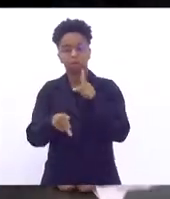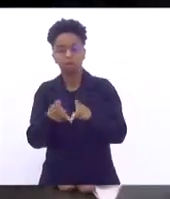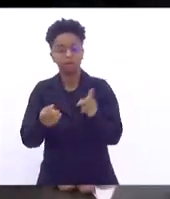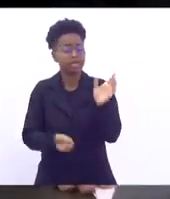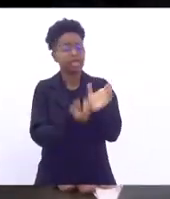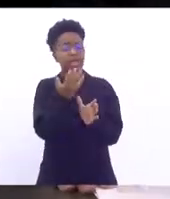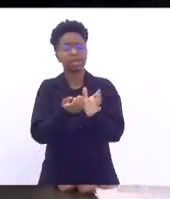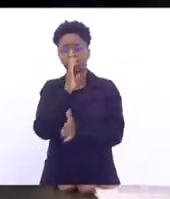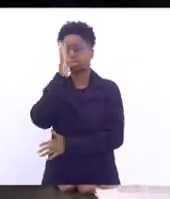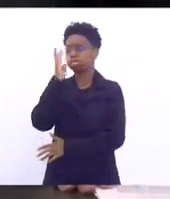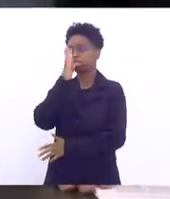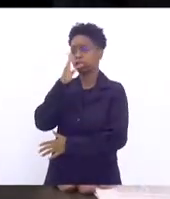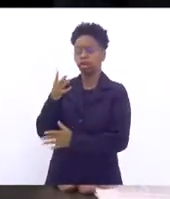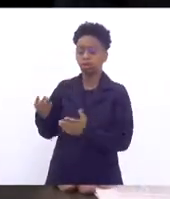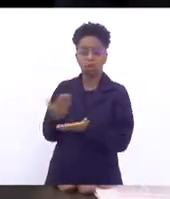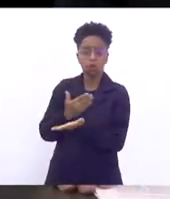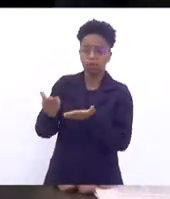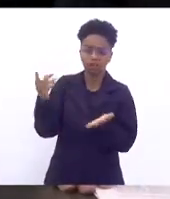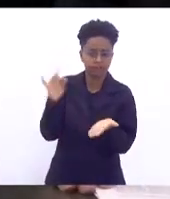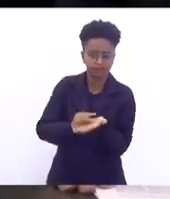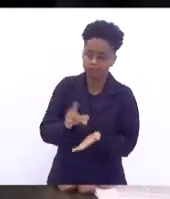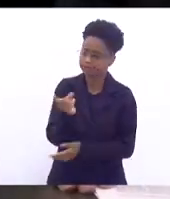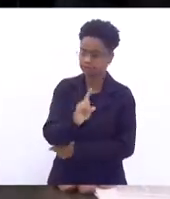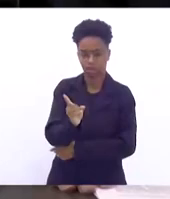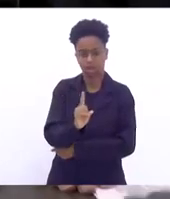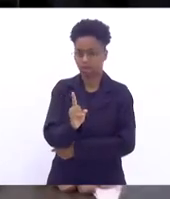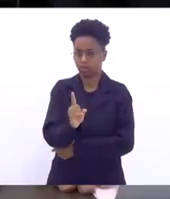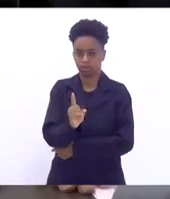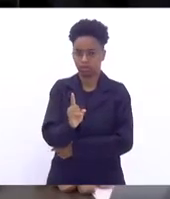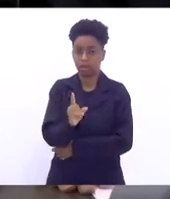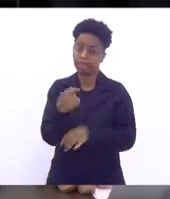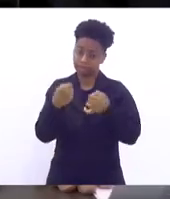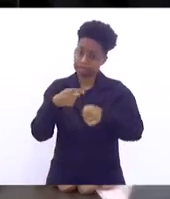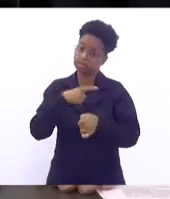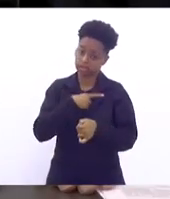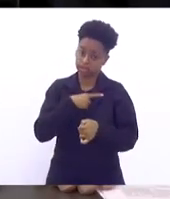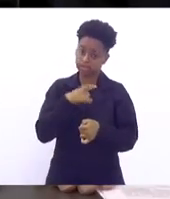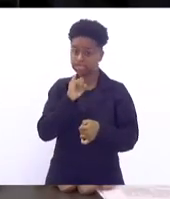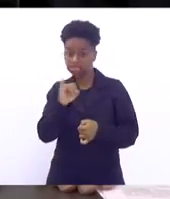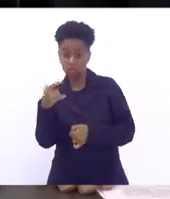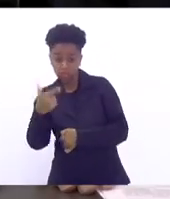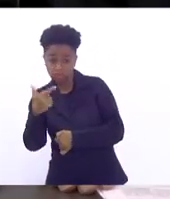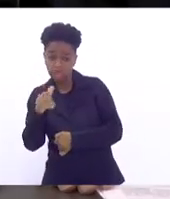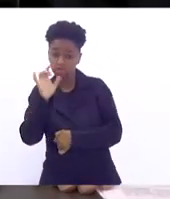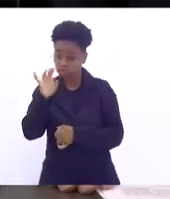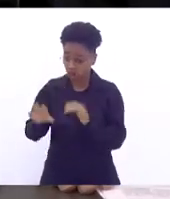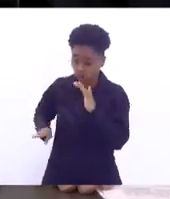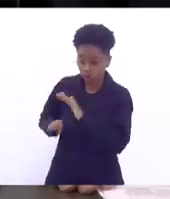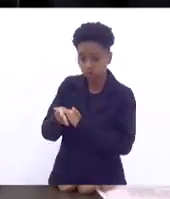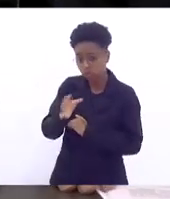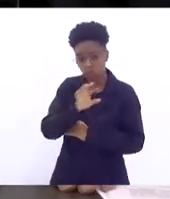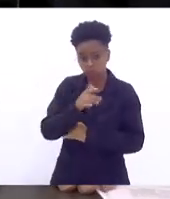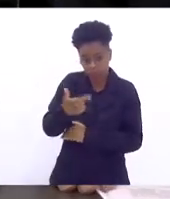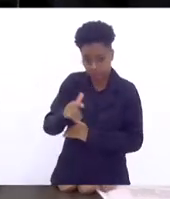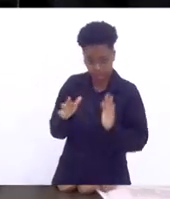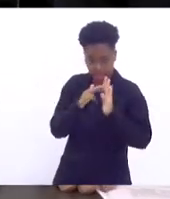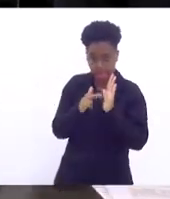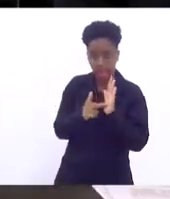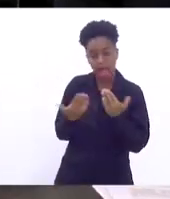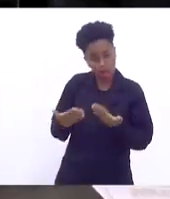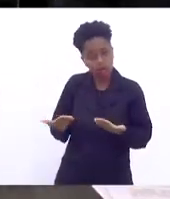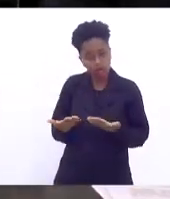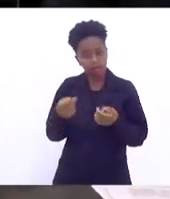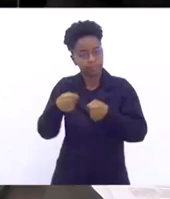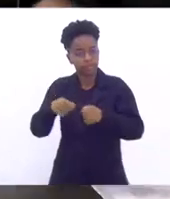parlamentares elas passam a valer precisa ter se não tem se é praxe e não é regra então agora vai ter que